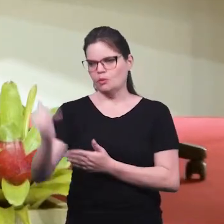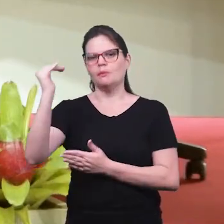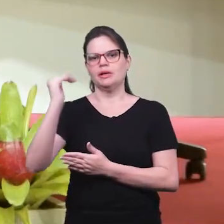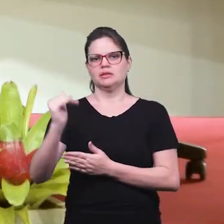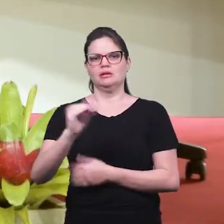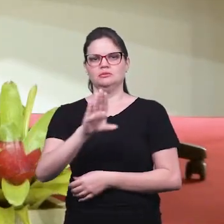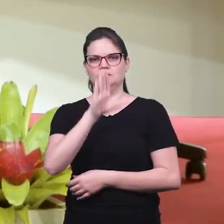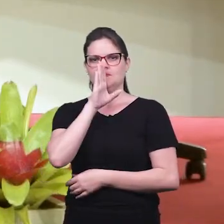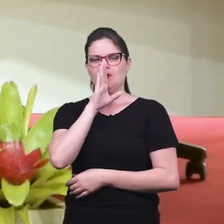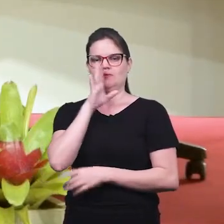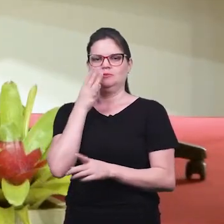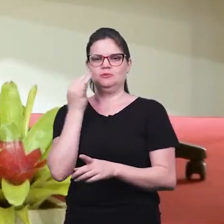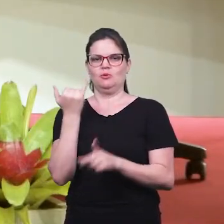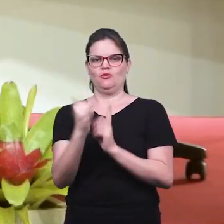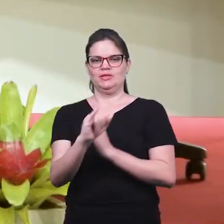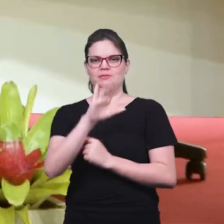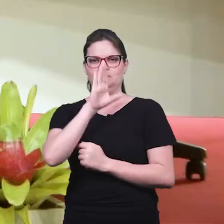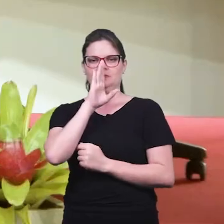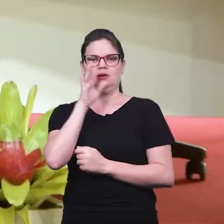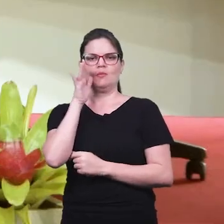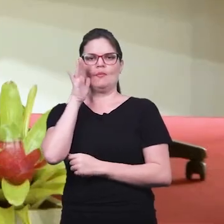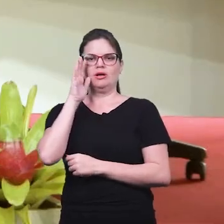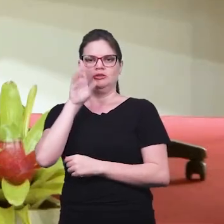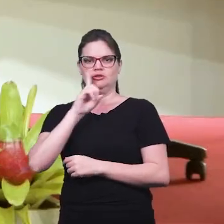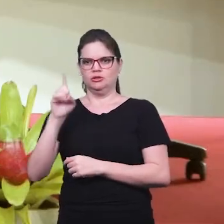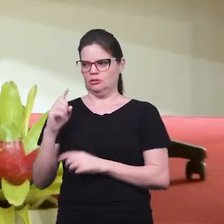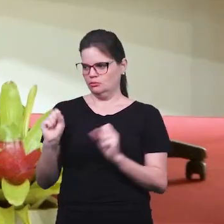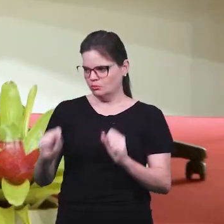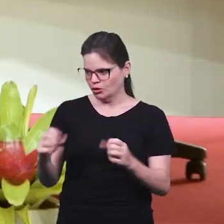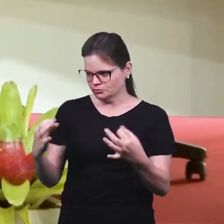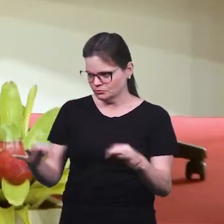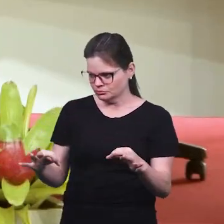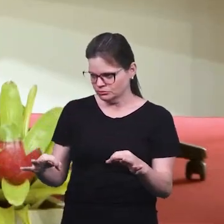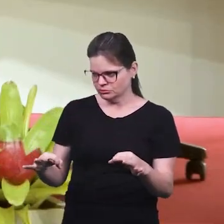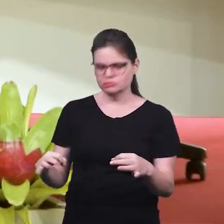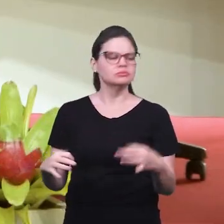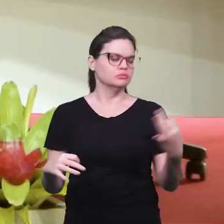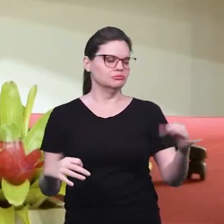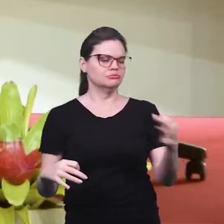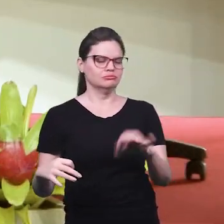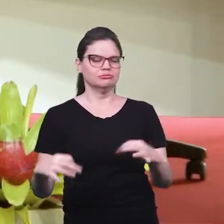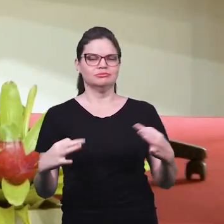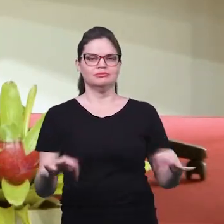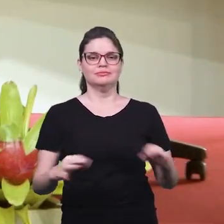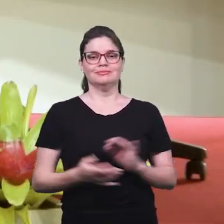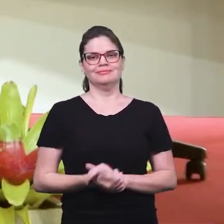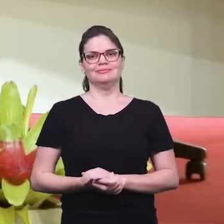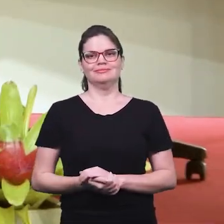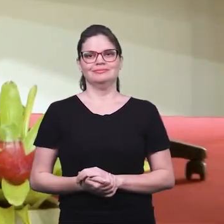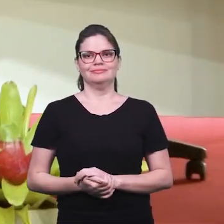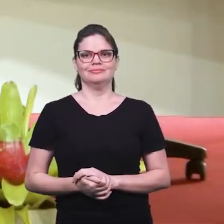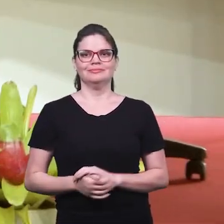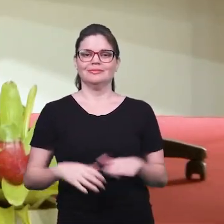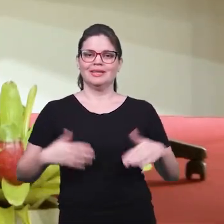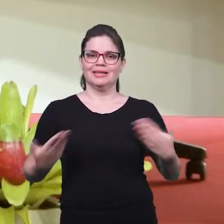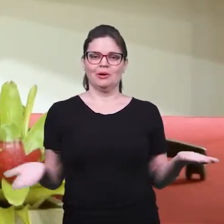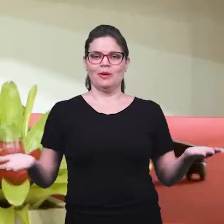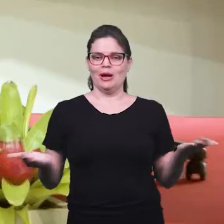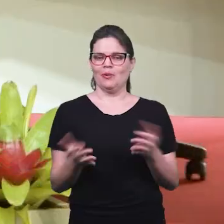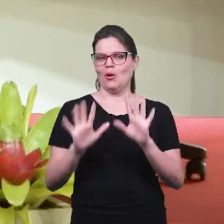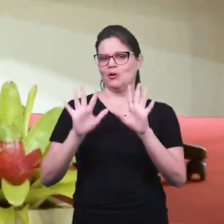salto para o silêncio profético. Perfeitamente? Perfeitamente. Isso mesmo. Meus irmãos, então assim